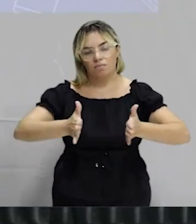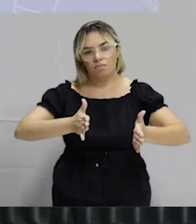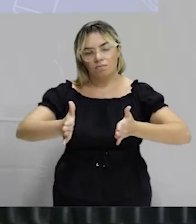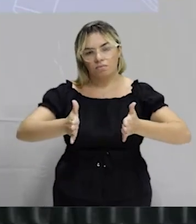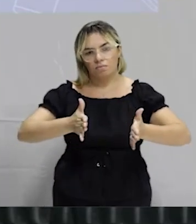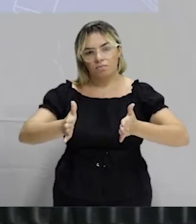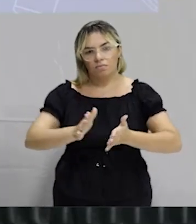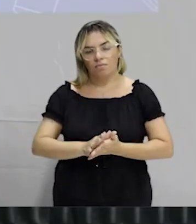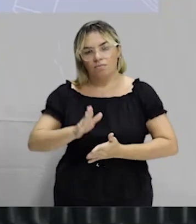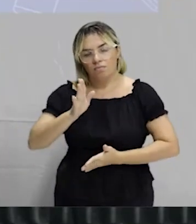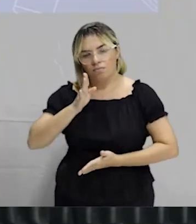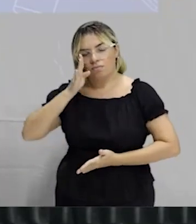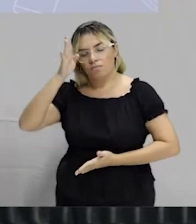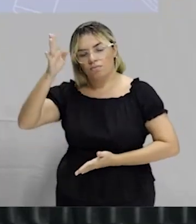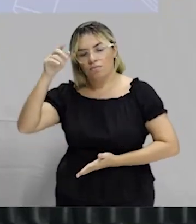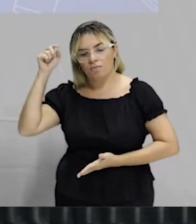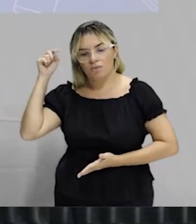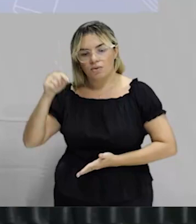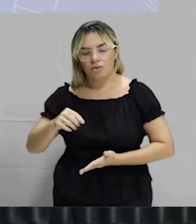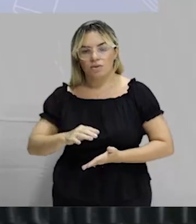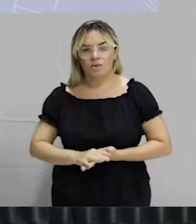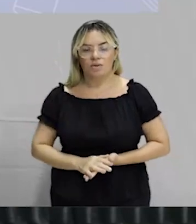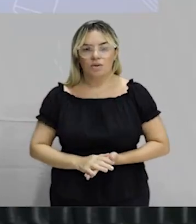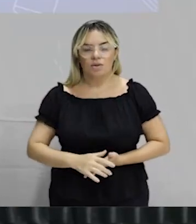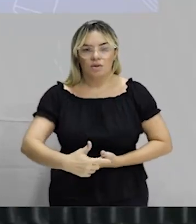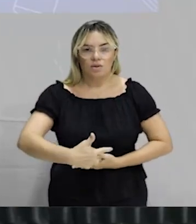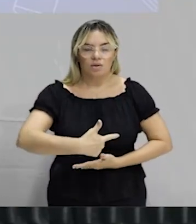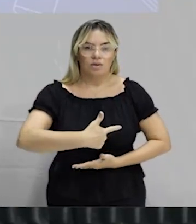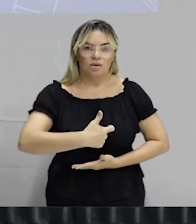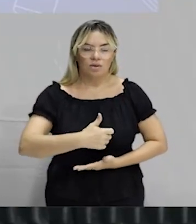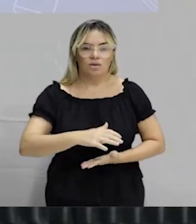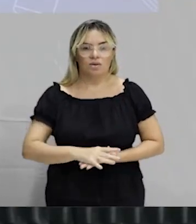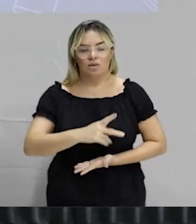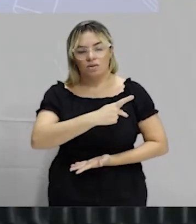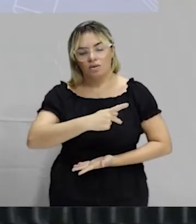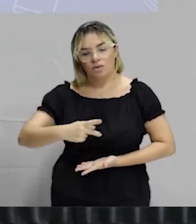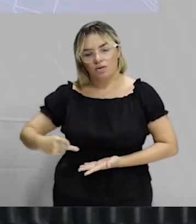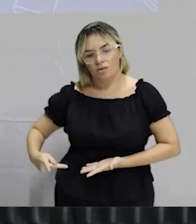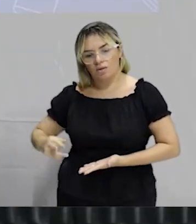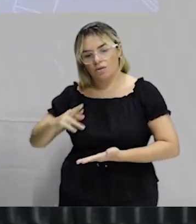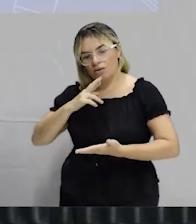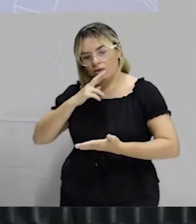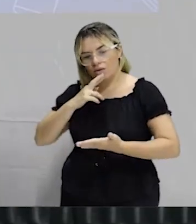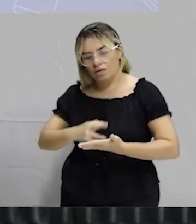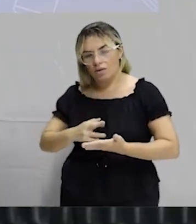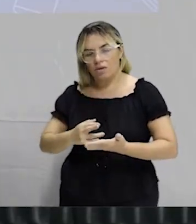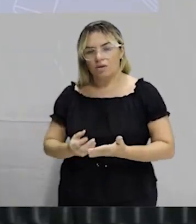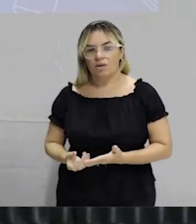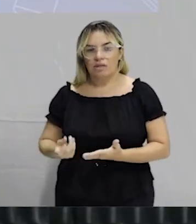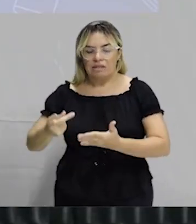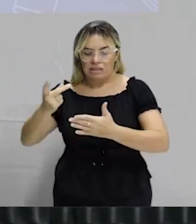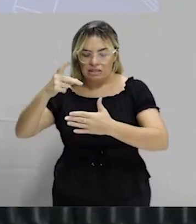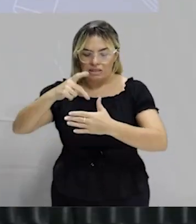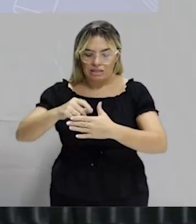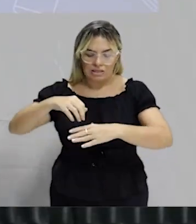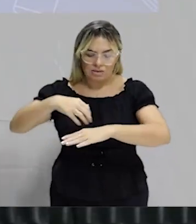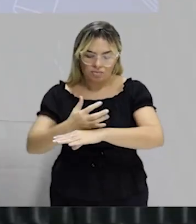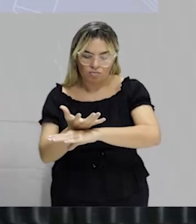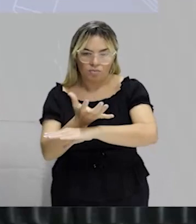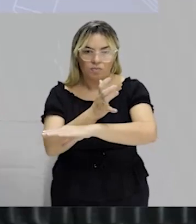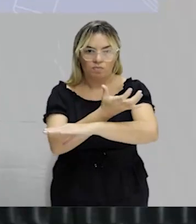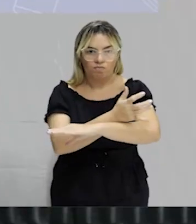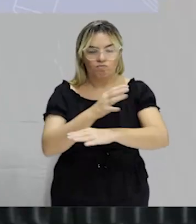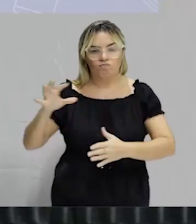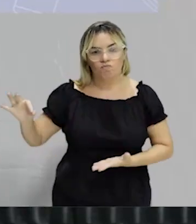E uma das principais formas de Vargas responder a essa superprodução da economia cafeeira, qual